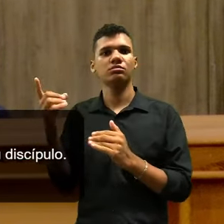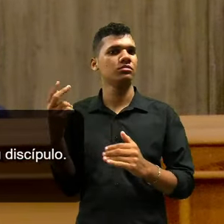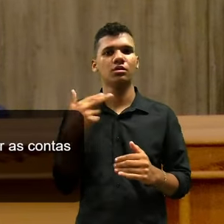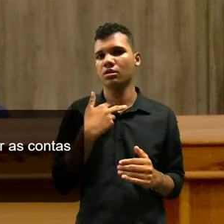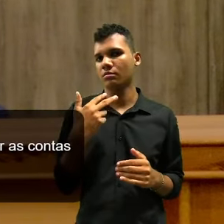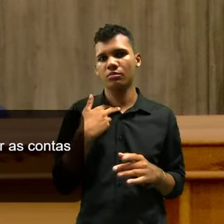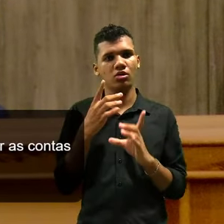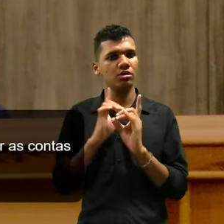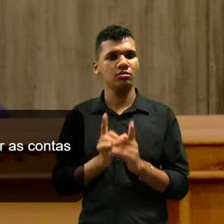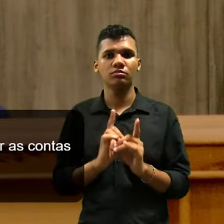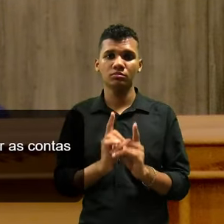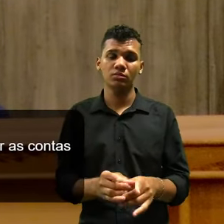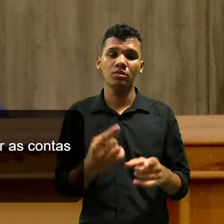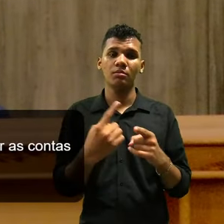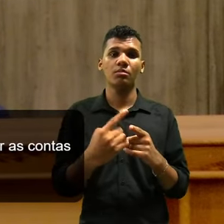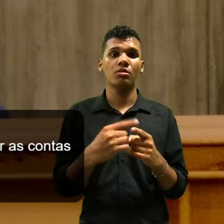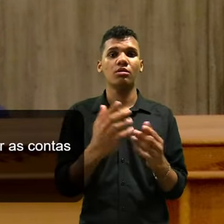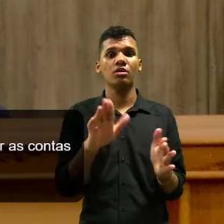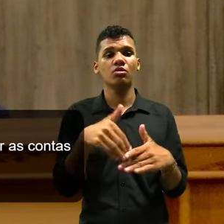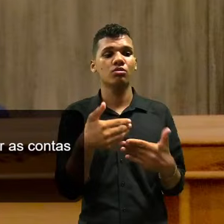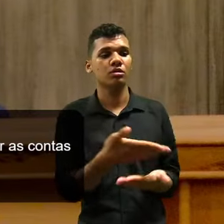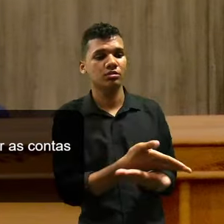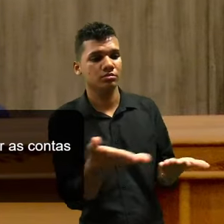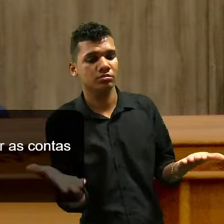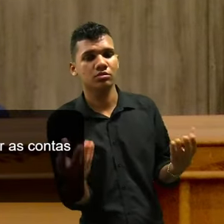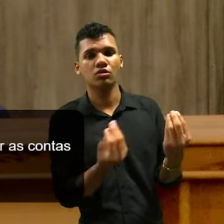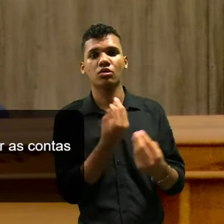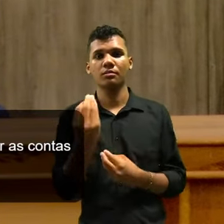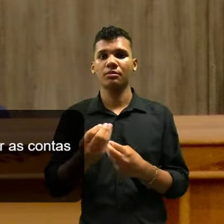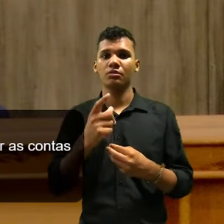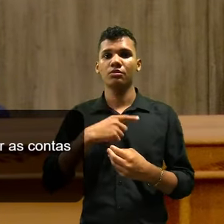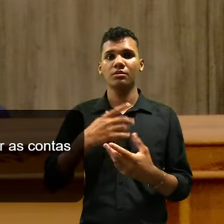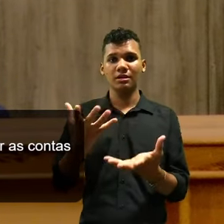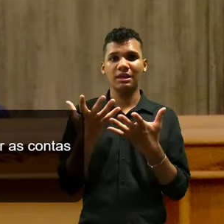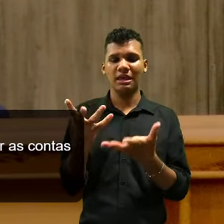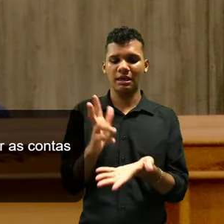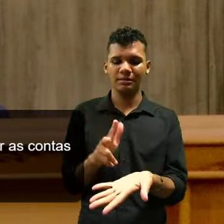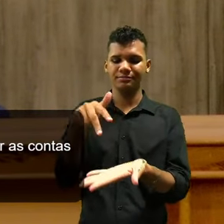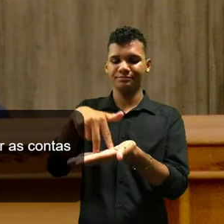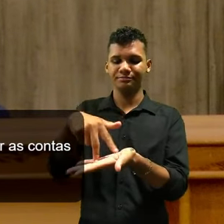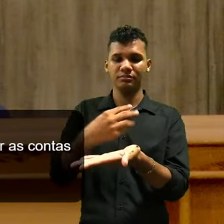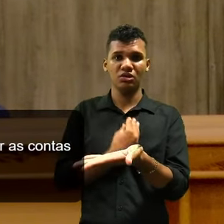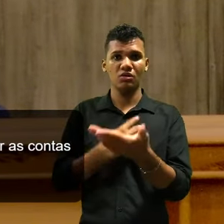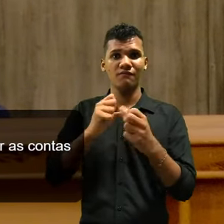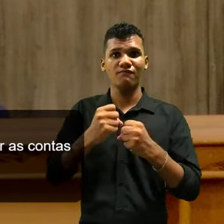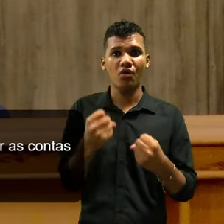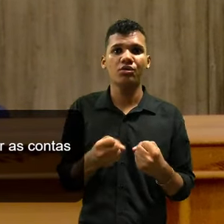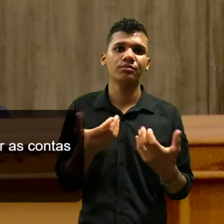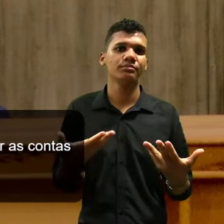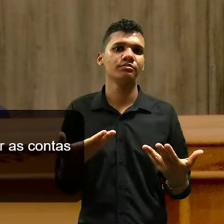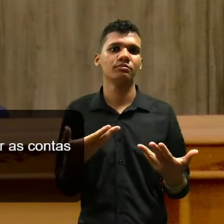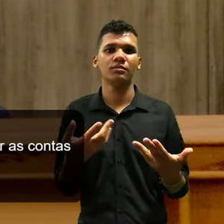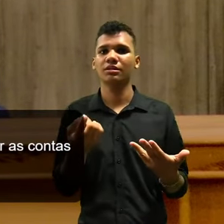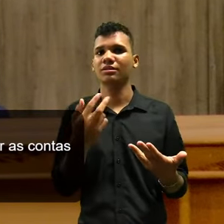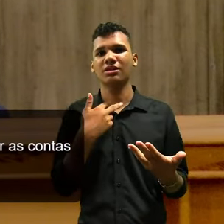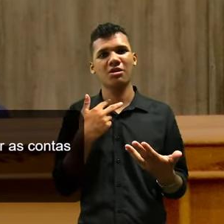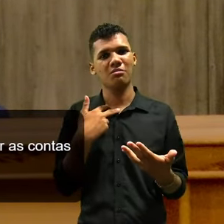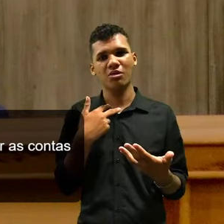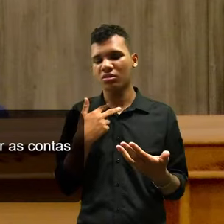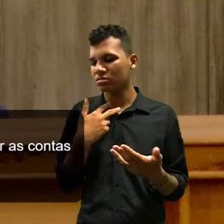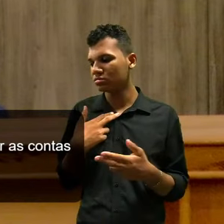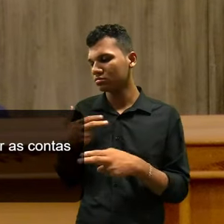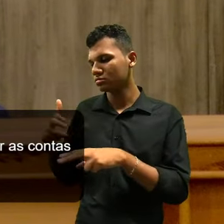outro pois qual de vós querendo edificar uma torre quem quer edificar uma torre não se assenta primeiro a